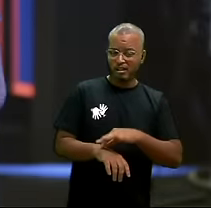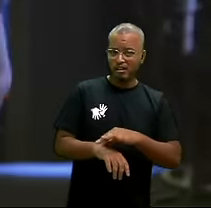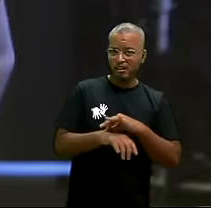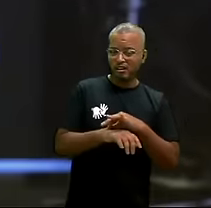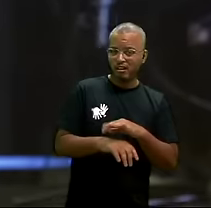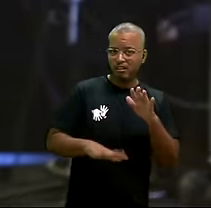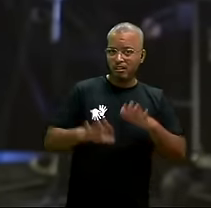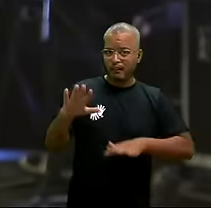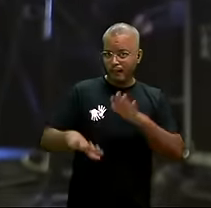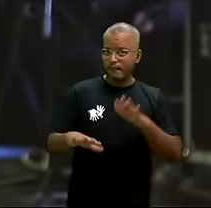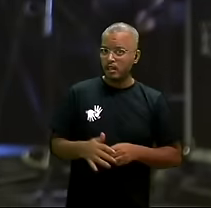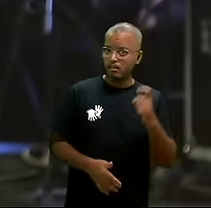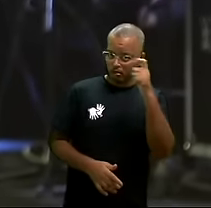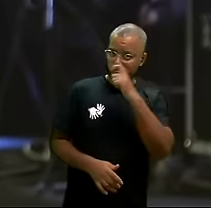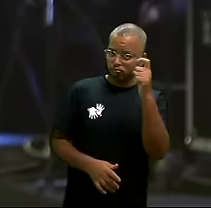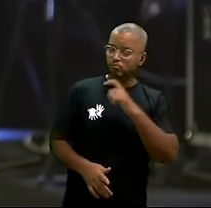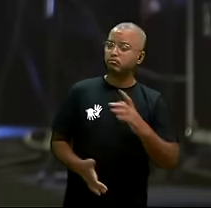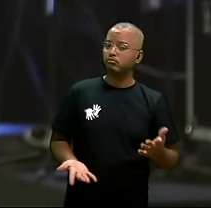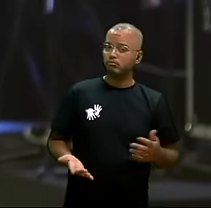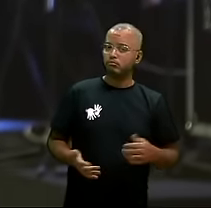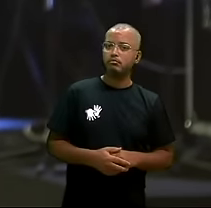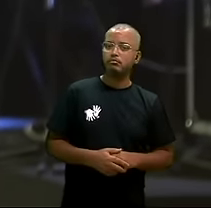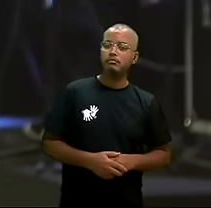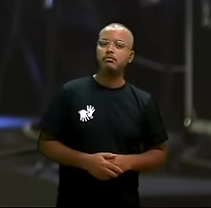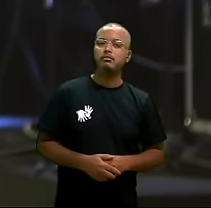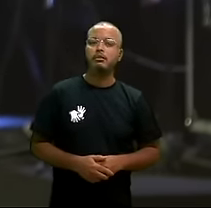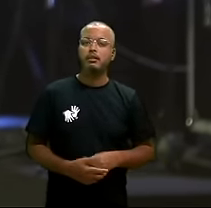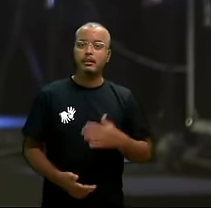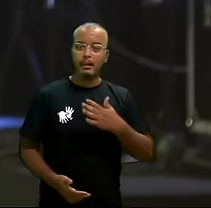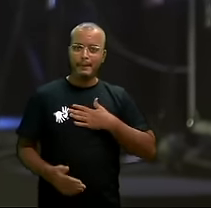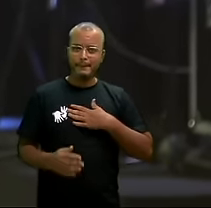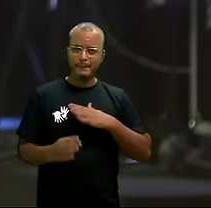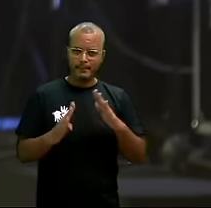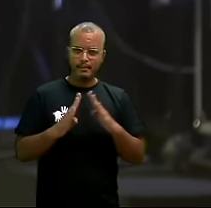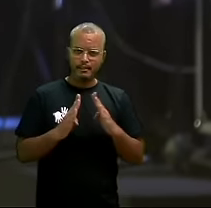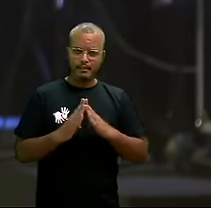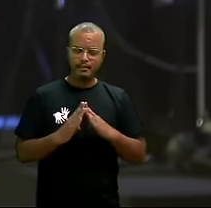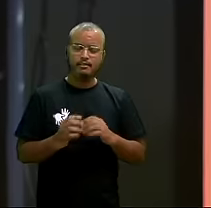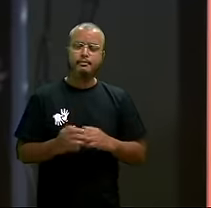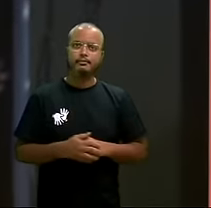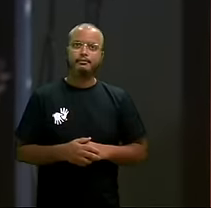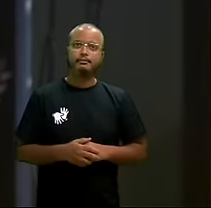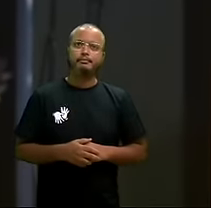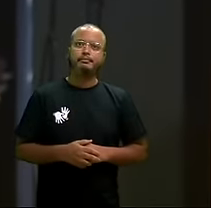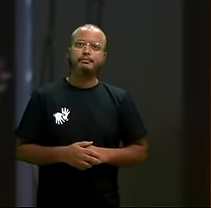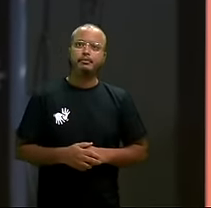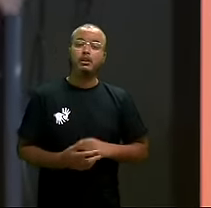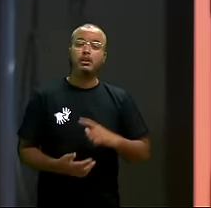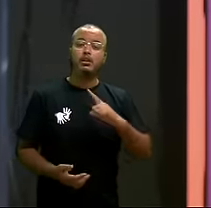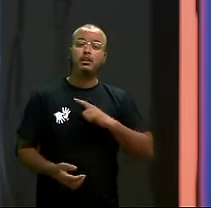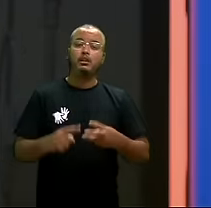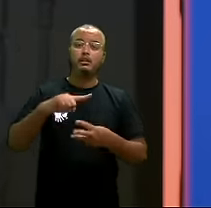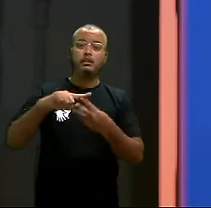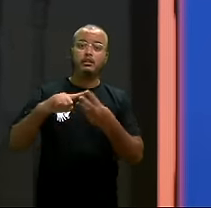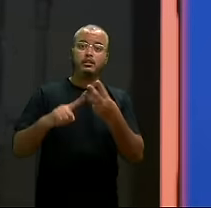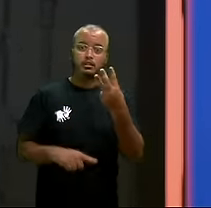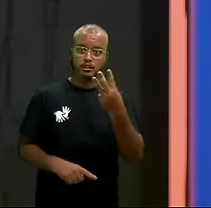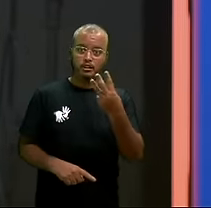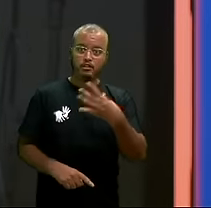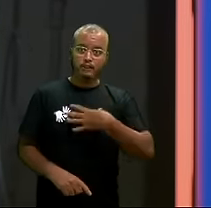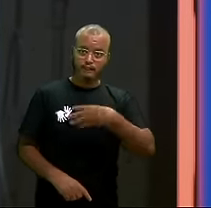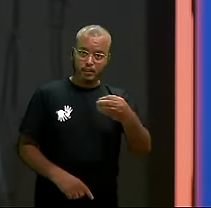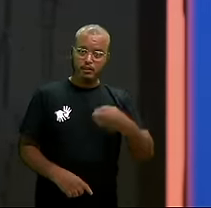manhã. Lá em casa eu tenho todo o evangelho na minha vida. Eu tenho três filhos que representam direitinho o